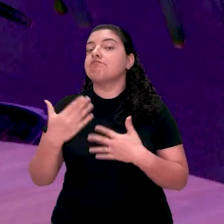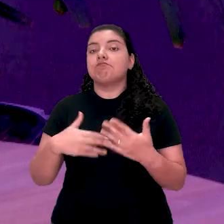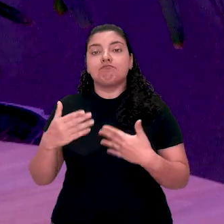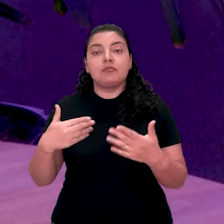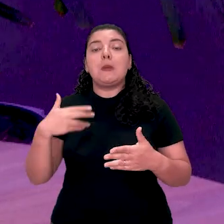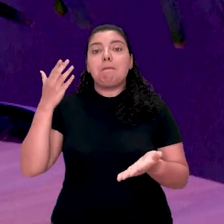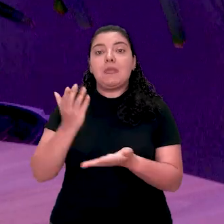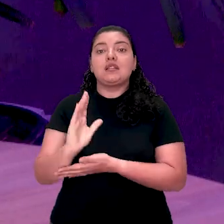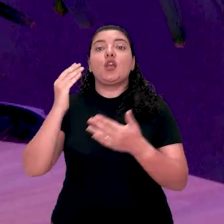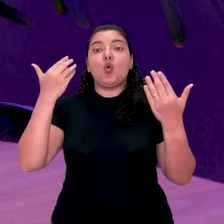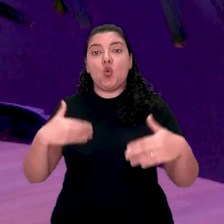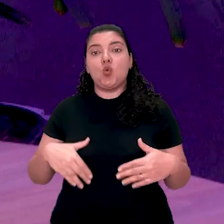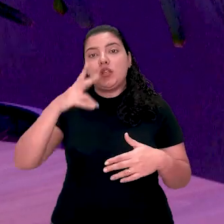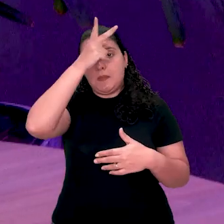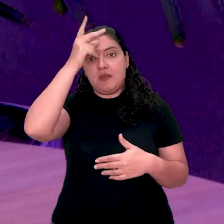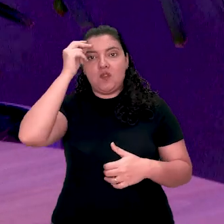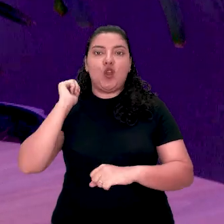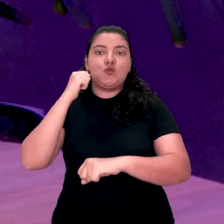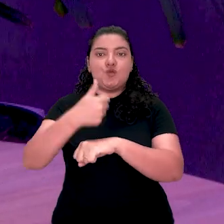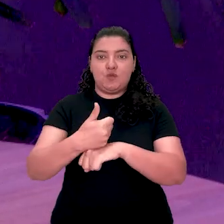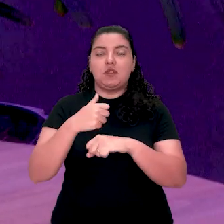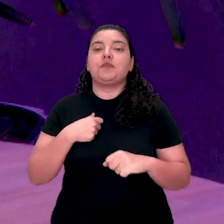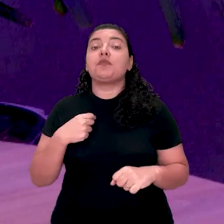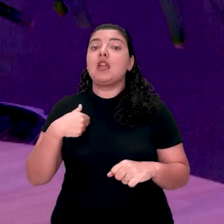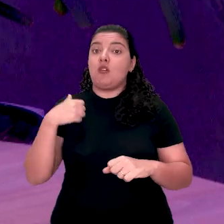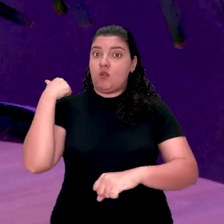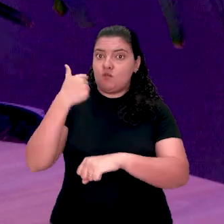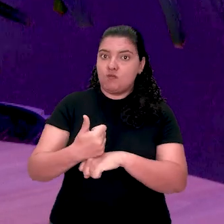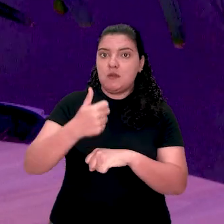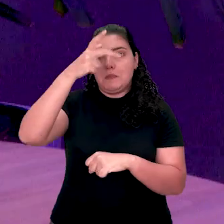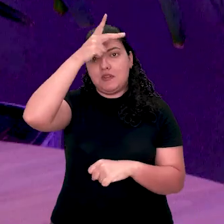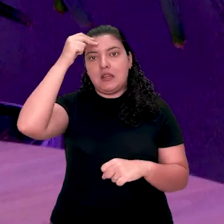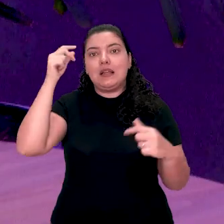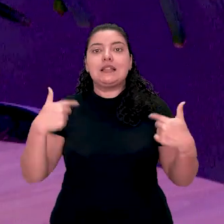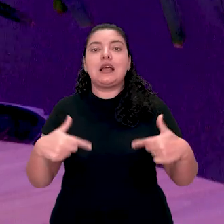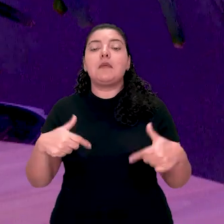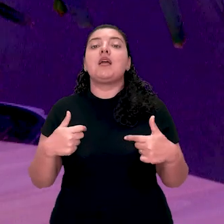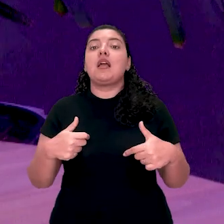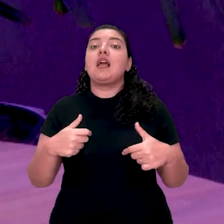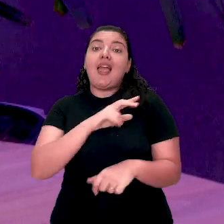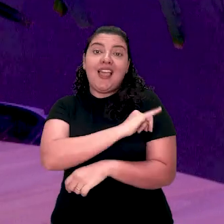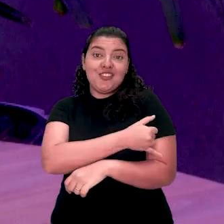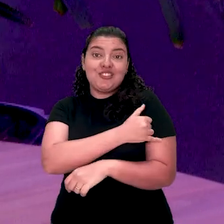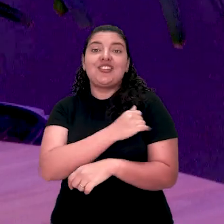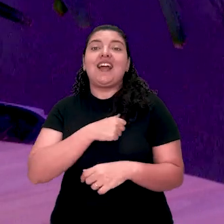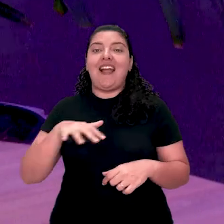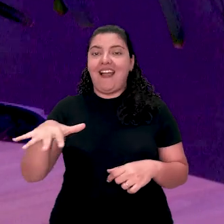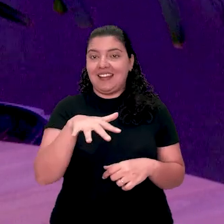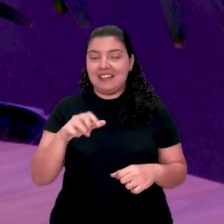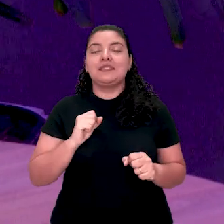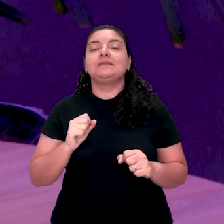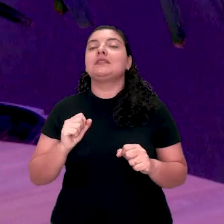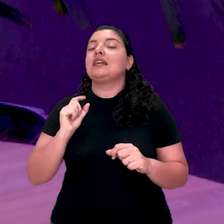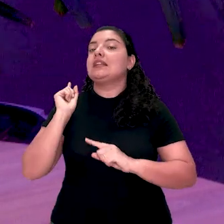E passei no concurso da prefeitura e assumi a prefeitura. Logo que assumi a prefeitura, eu fui trabalhar com educação de jovens e adultos. Foi. Depois